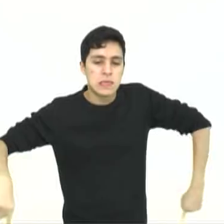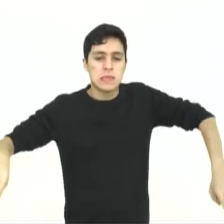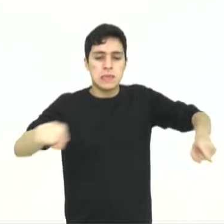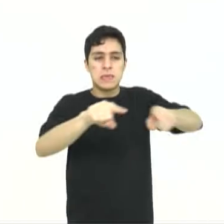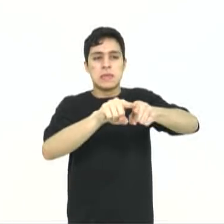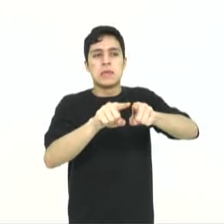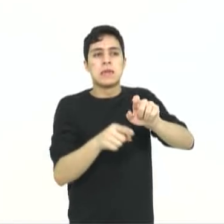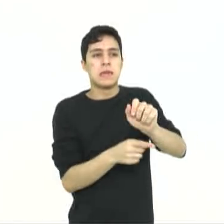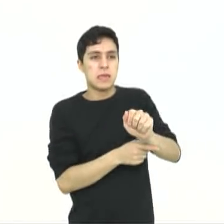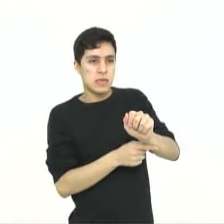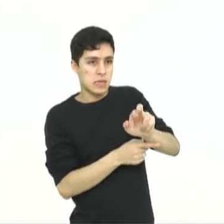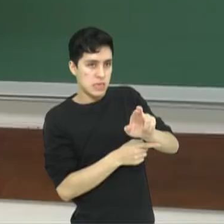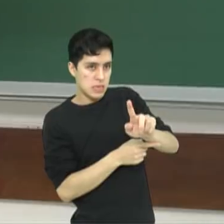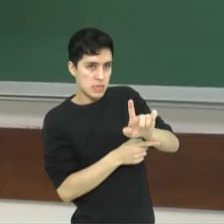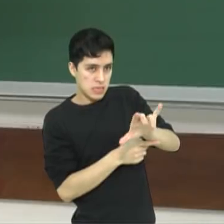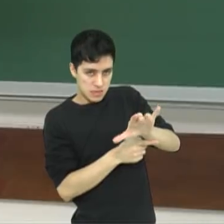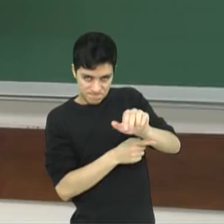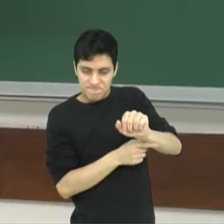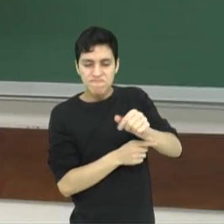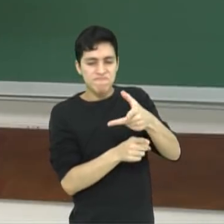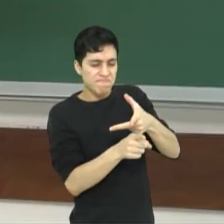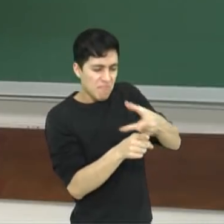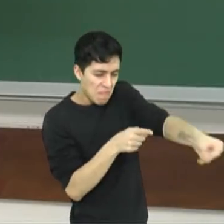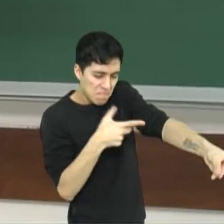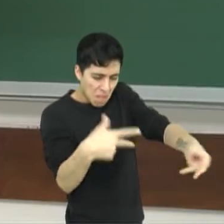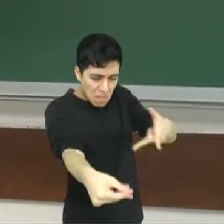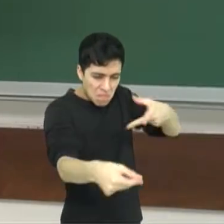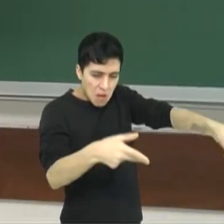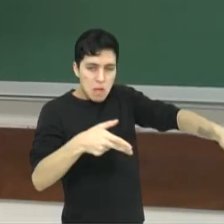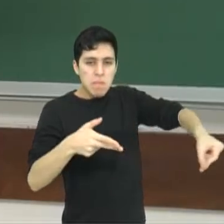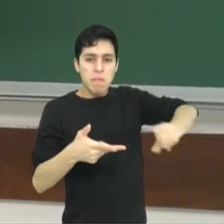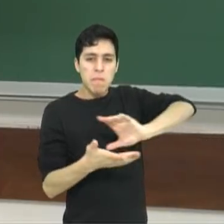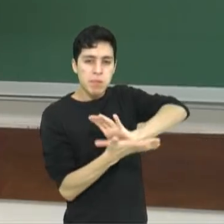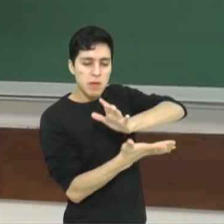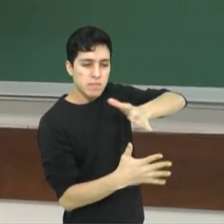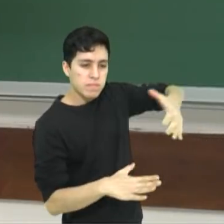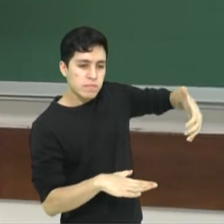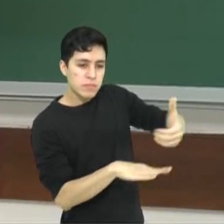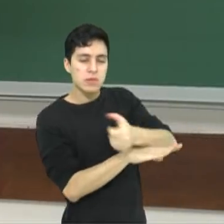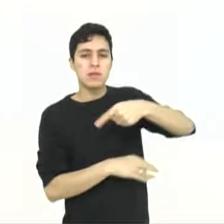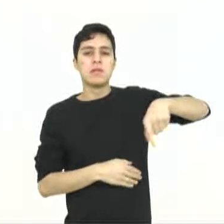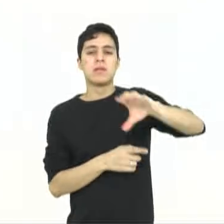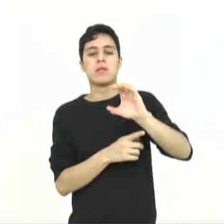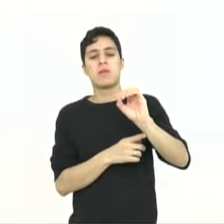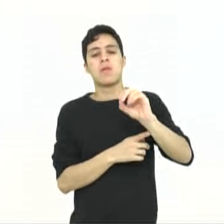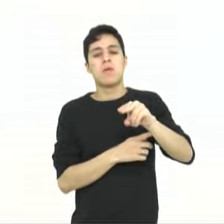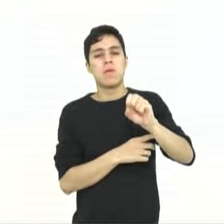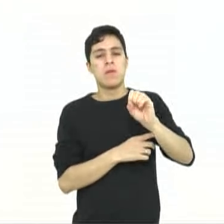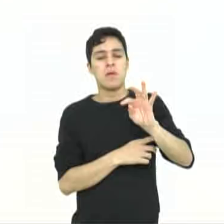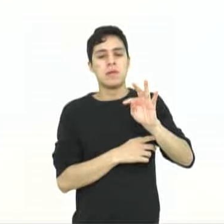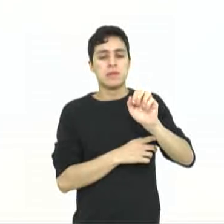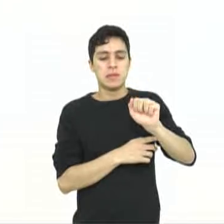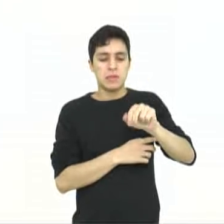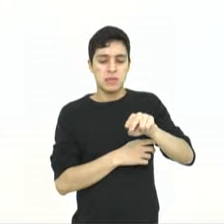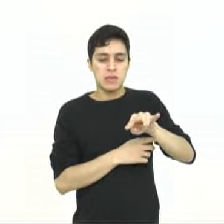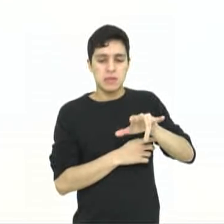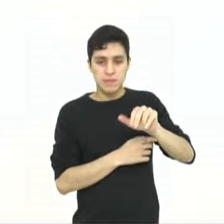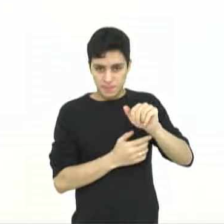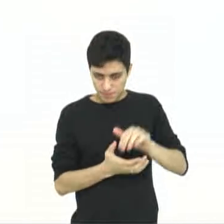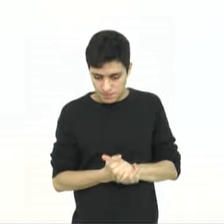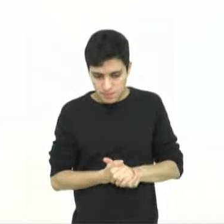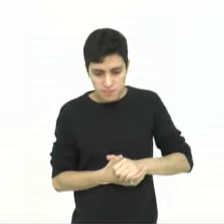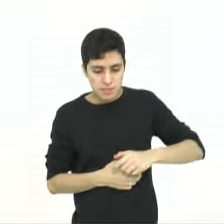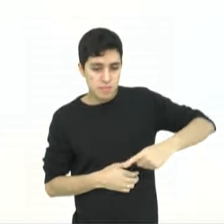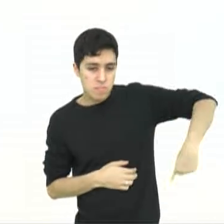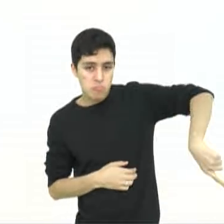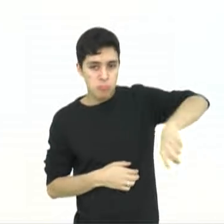isso o nome da obra, inclusive, né? Pintura intitulada Tomada de Constantina. E após assumir o governo, tomaram terras dos nativos, obrigaram